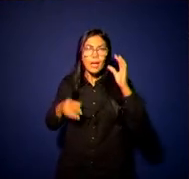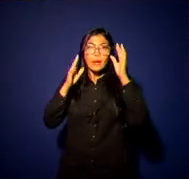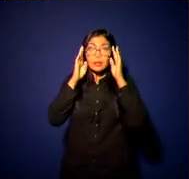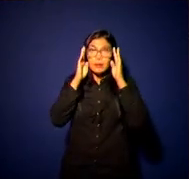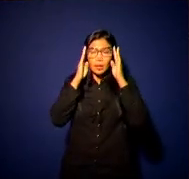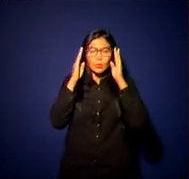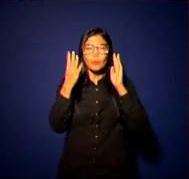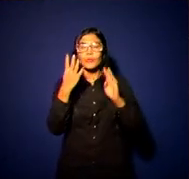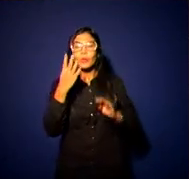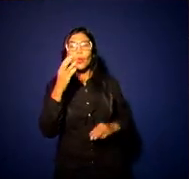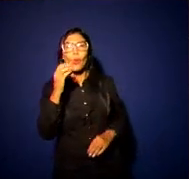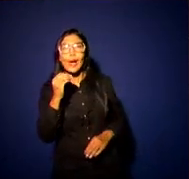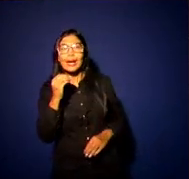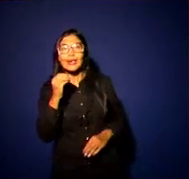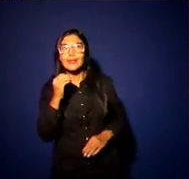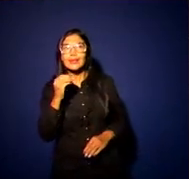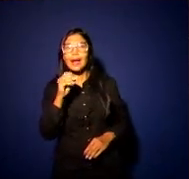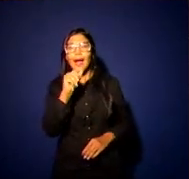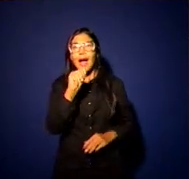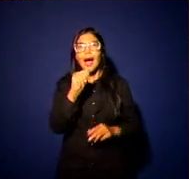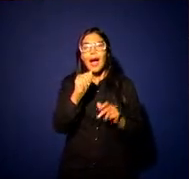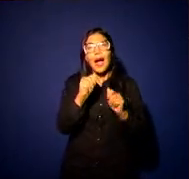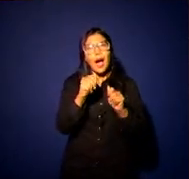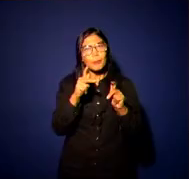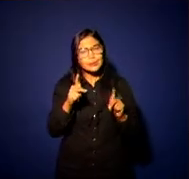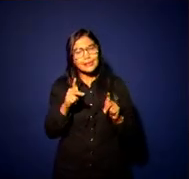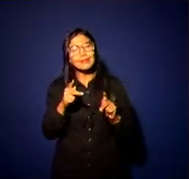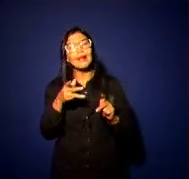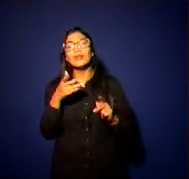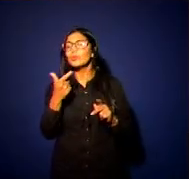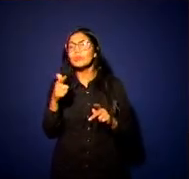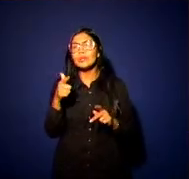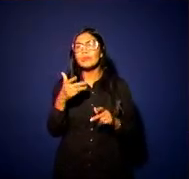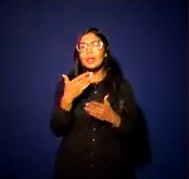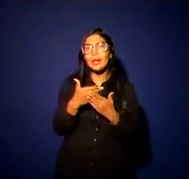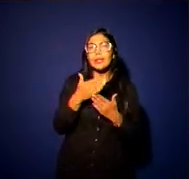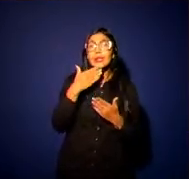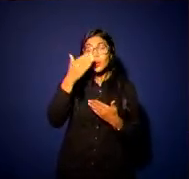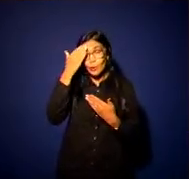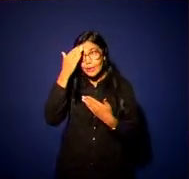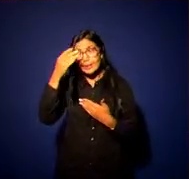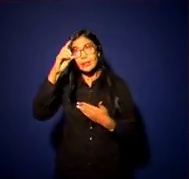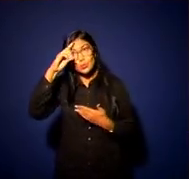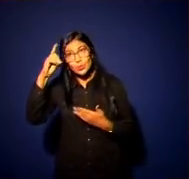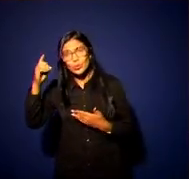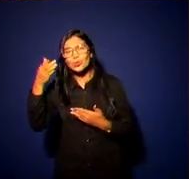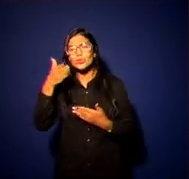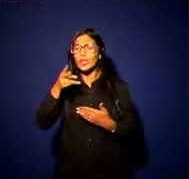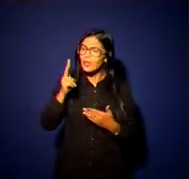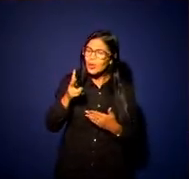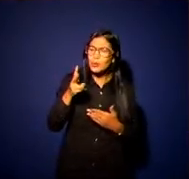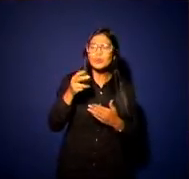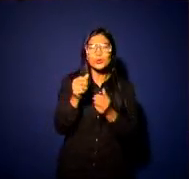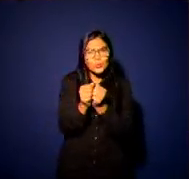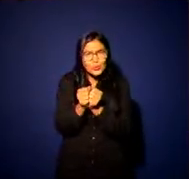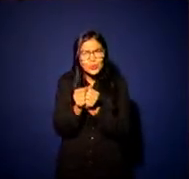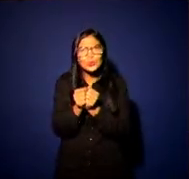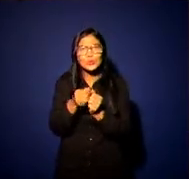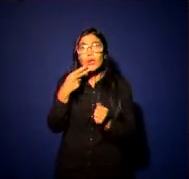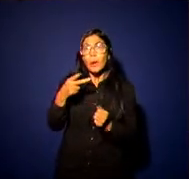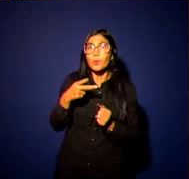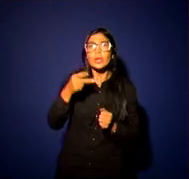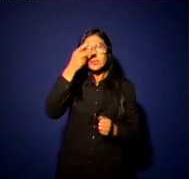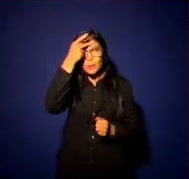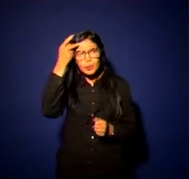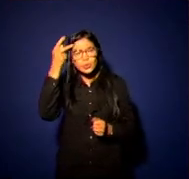então no abono aposentadoria São pessoas que já poderiam ter se aposentado e que eu Agradeço todos os dias que continuem conosco porque